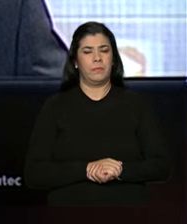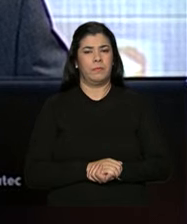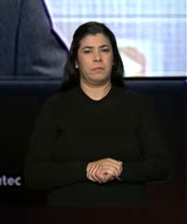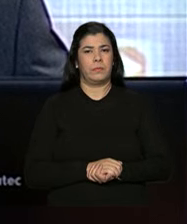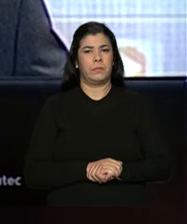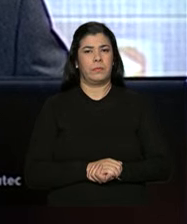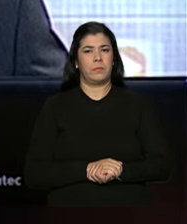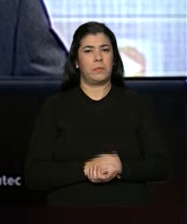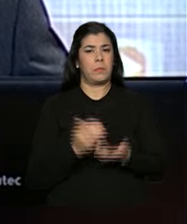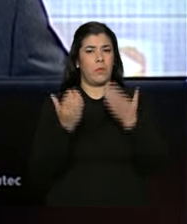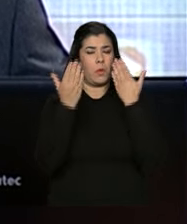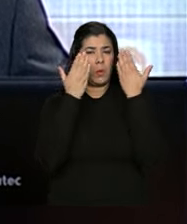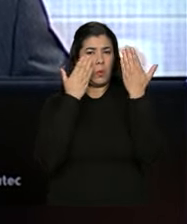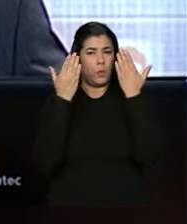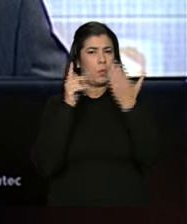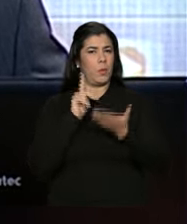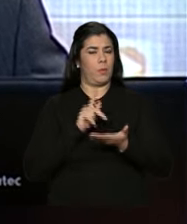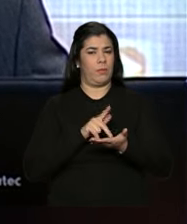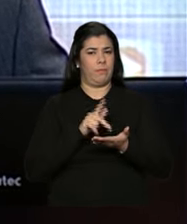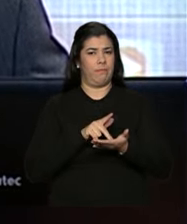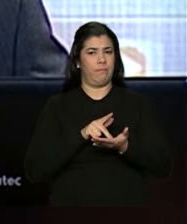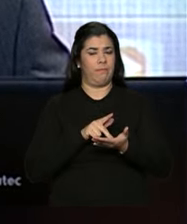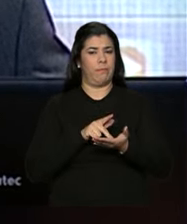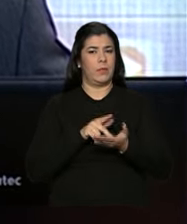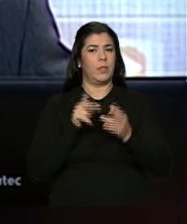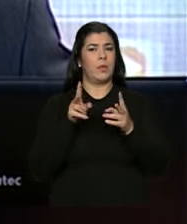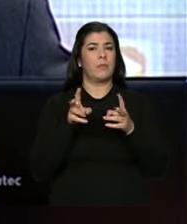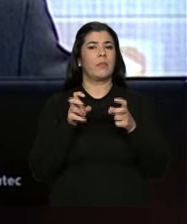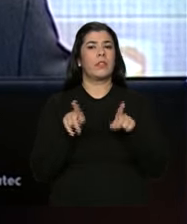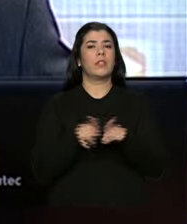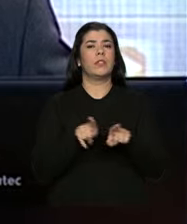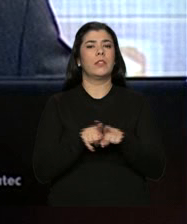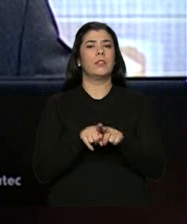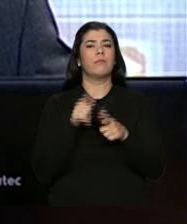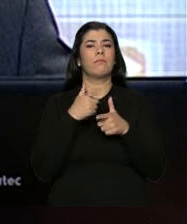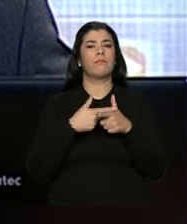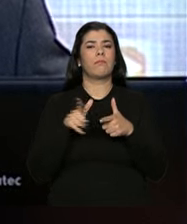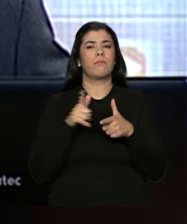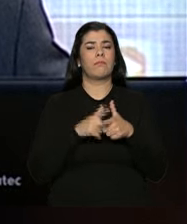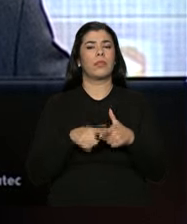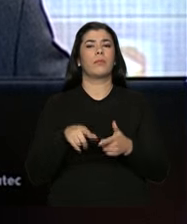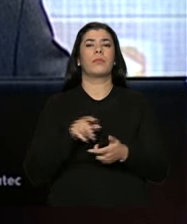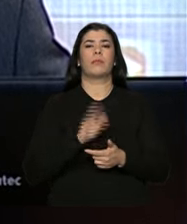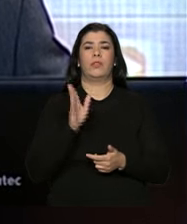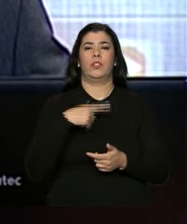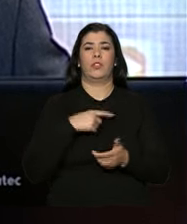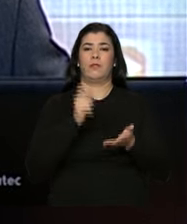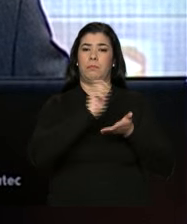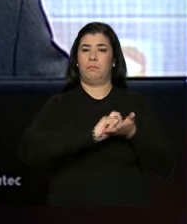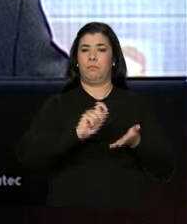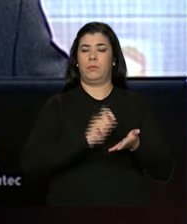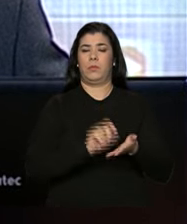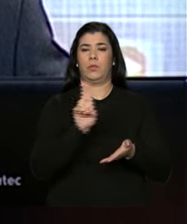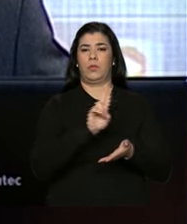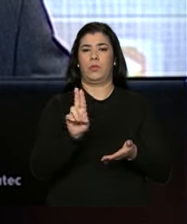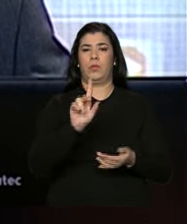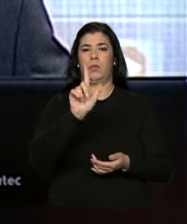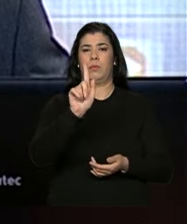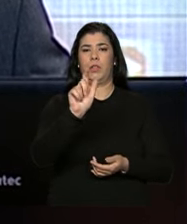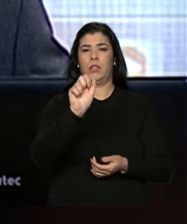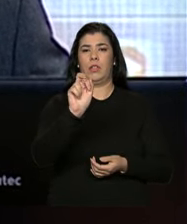Olhando um pouco mais de perto, a gente tem um outro problema já ressaltado aqui pelo Gabriel a e pela a